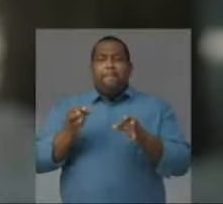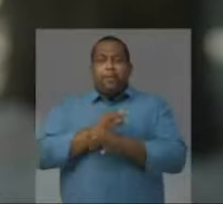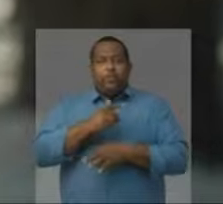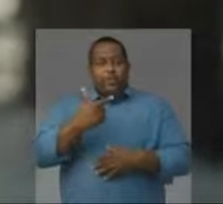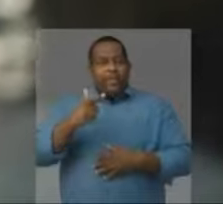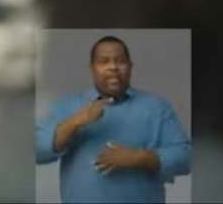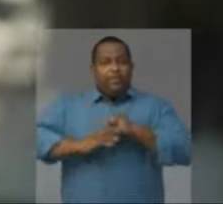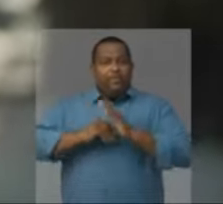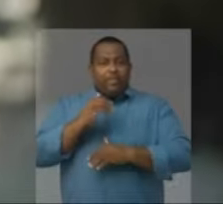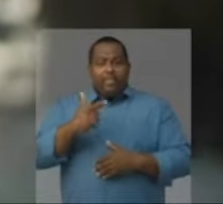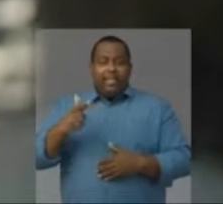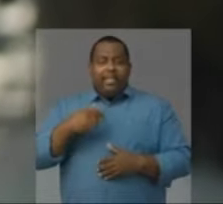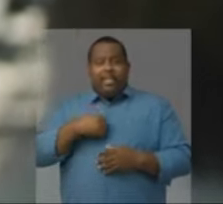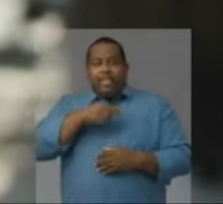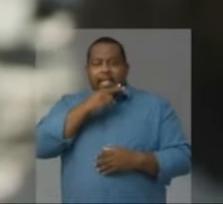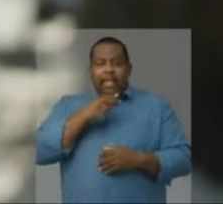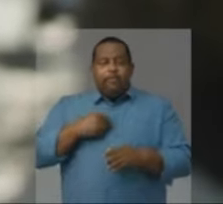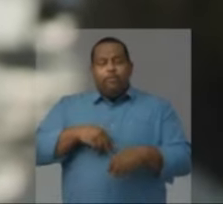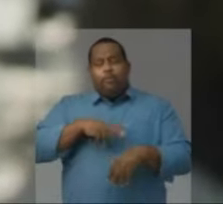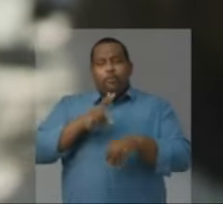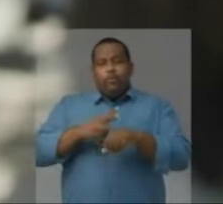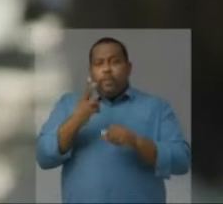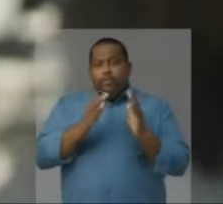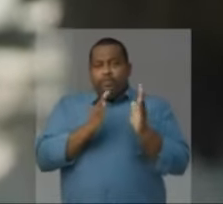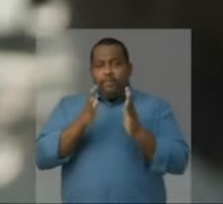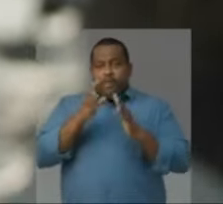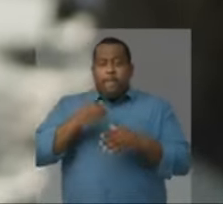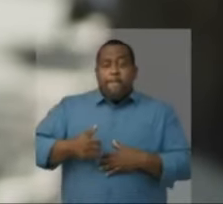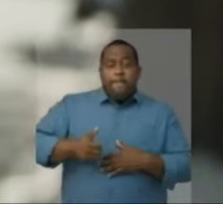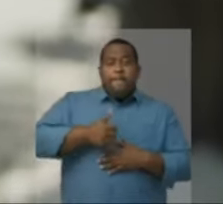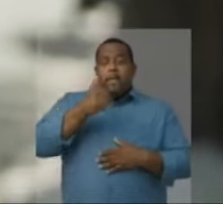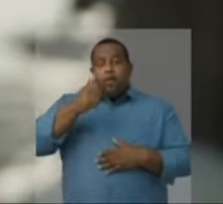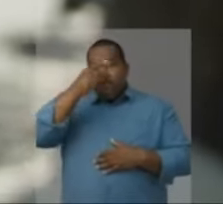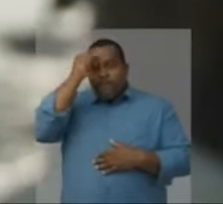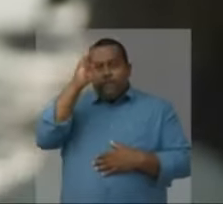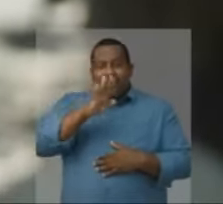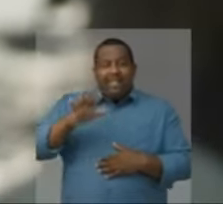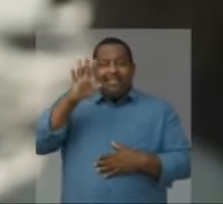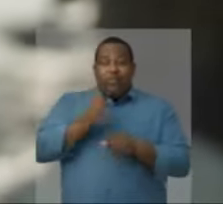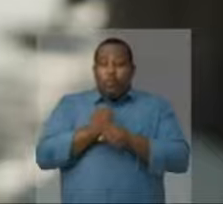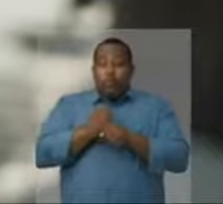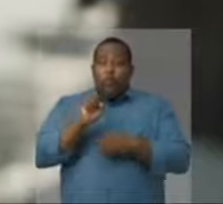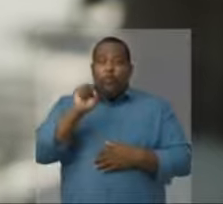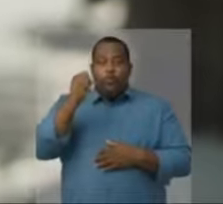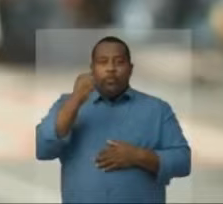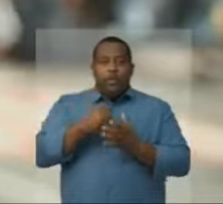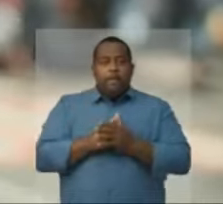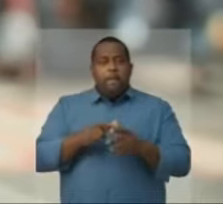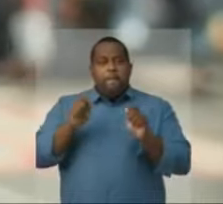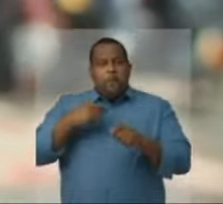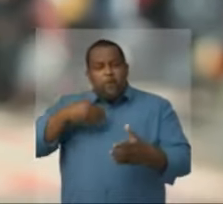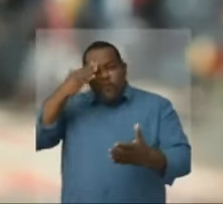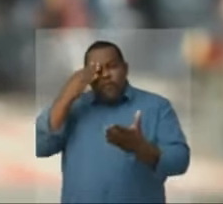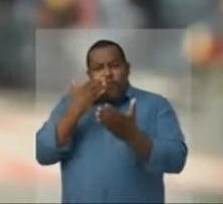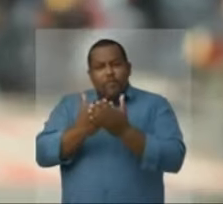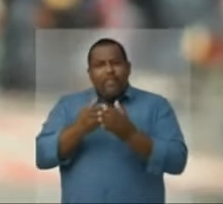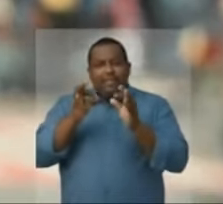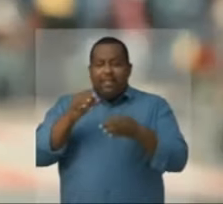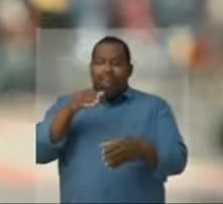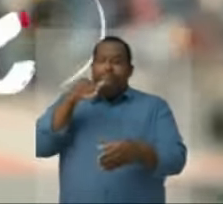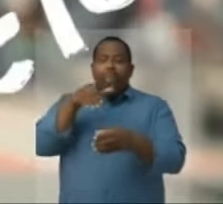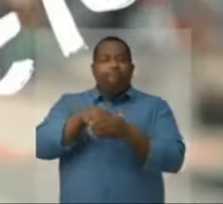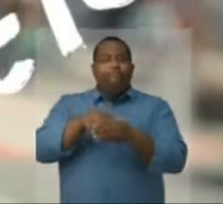competência. O que a ACM Neto já mostrou durante 2 mandatos, sendo o melhor prefeito do Brasil durante 8 anos. A gente pode confiar e